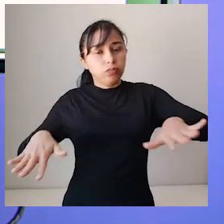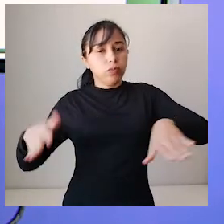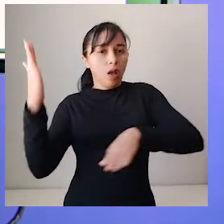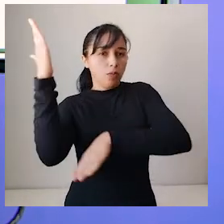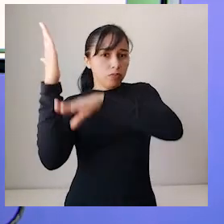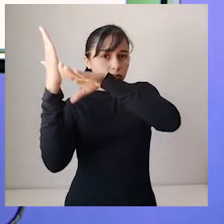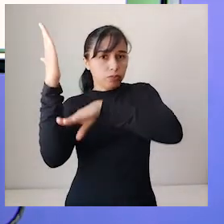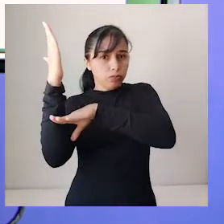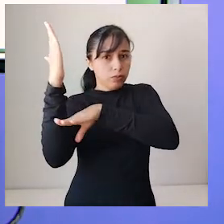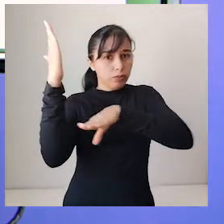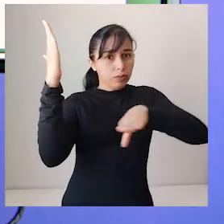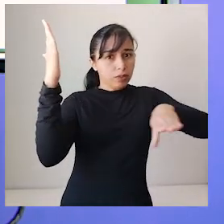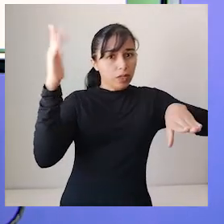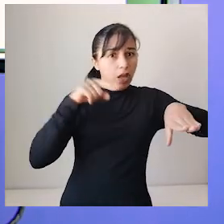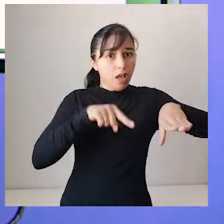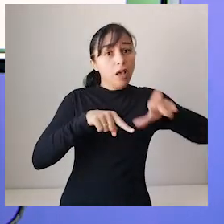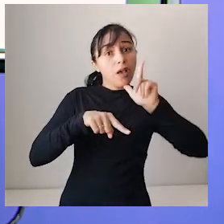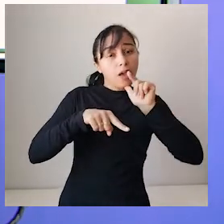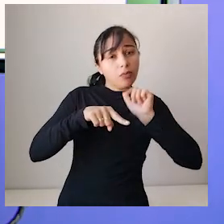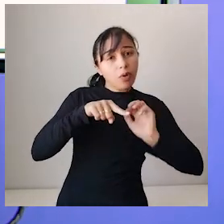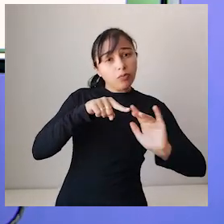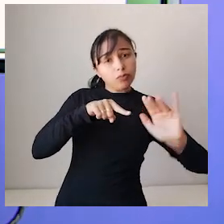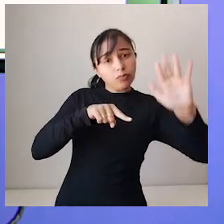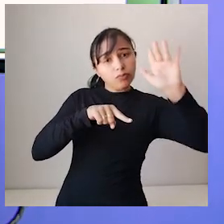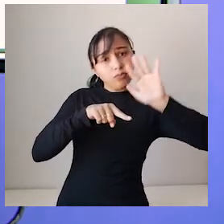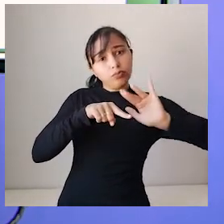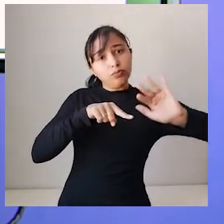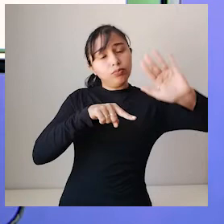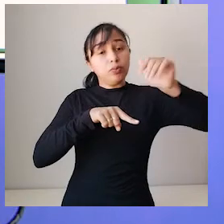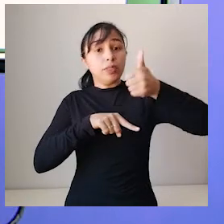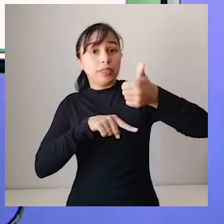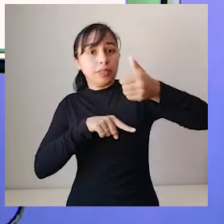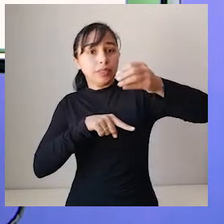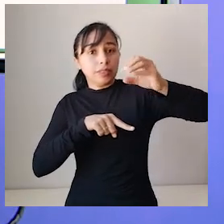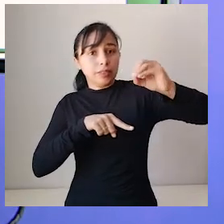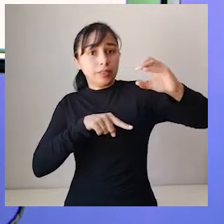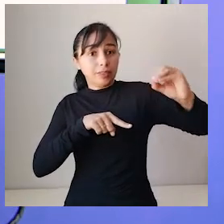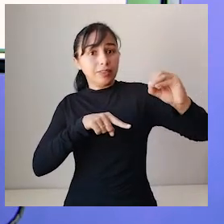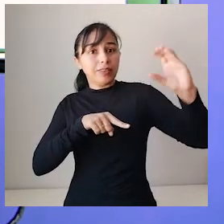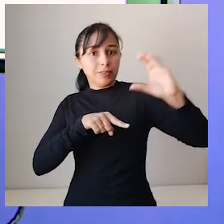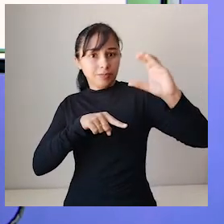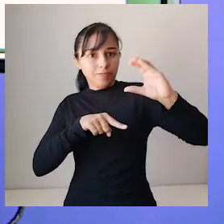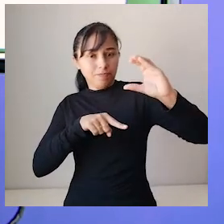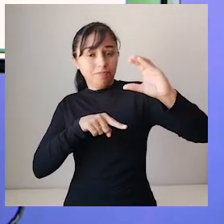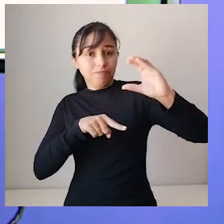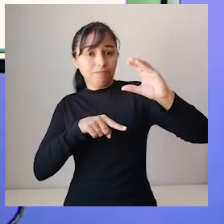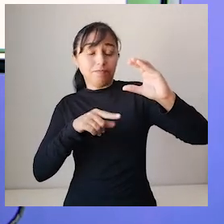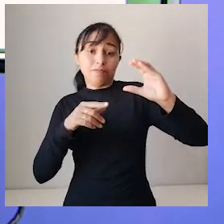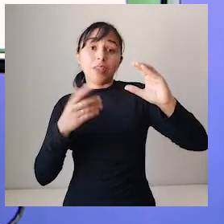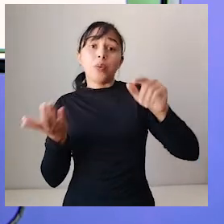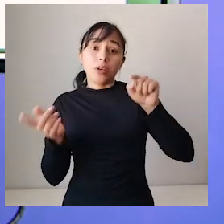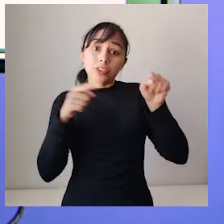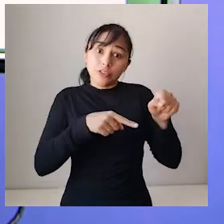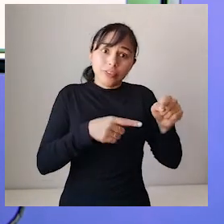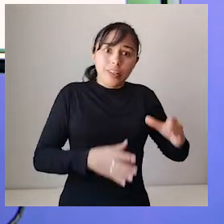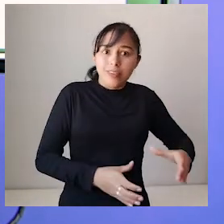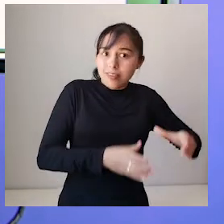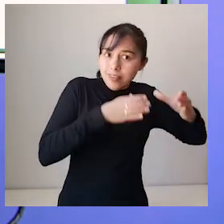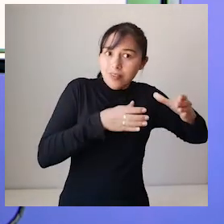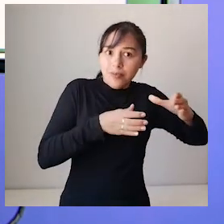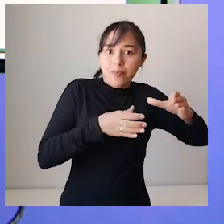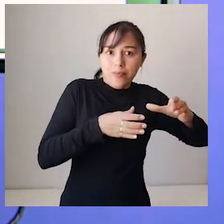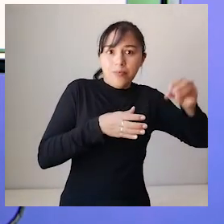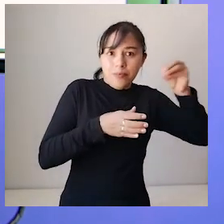em 100 graus Celsius. Já quando ela está com uma pressão muito alta dentro da panela de